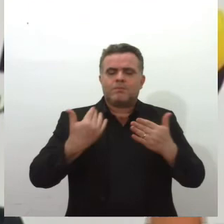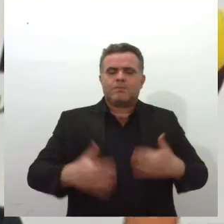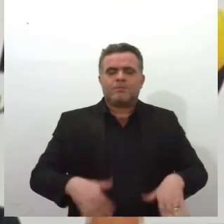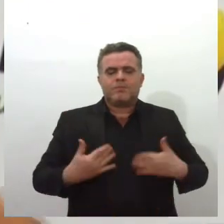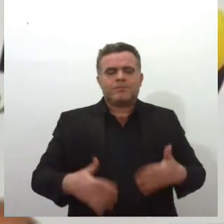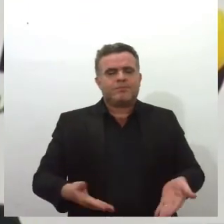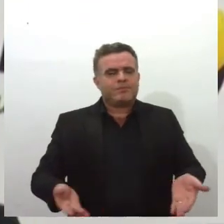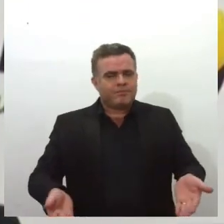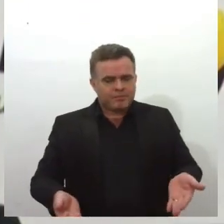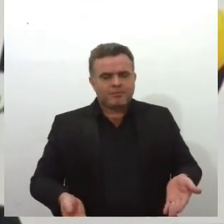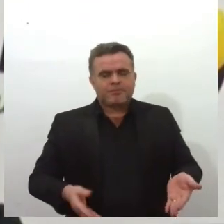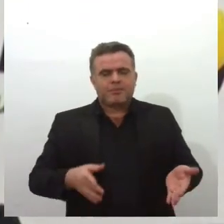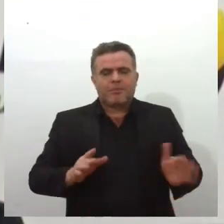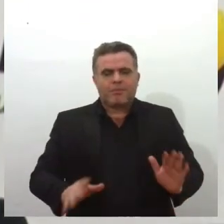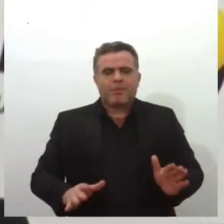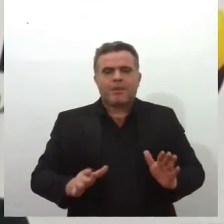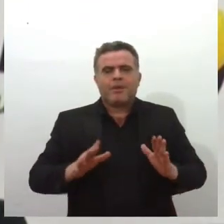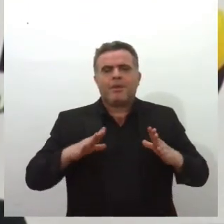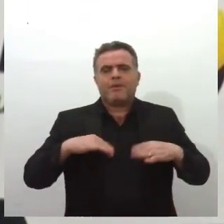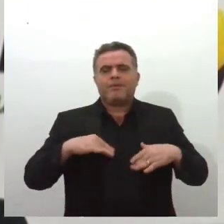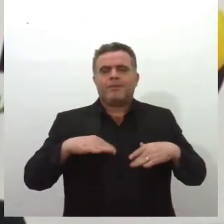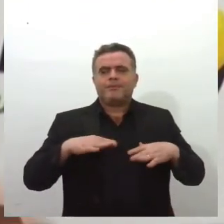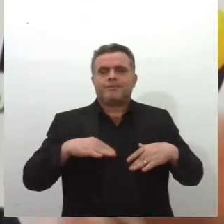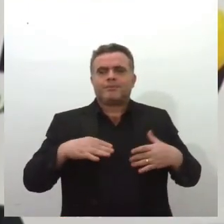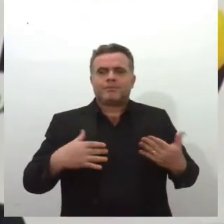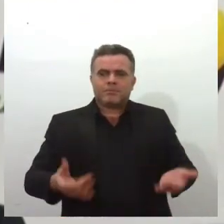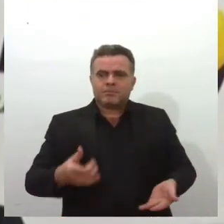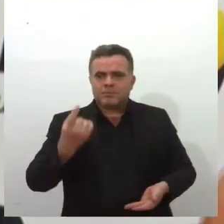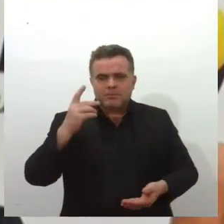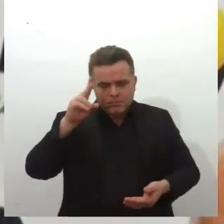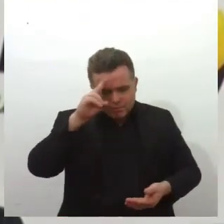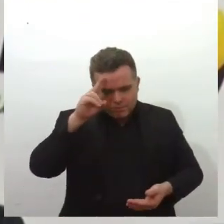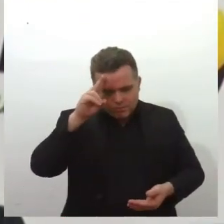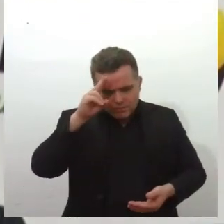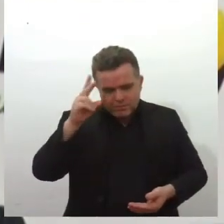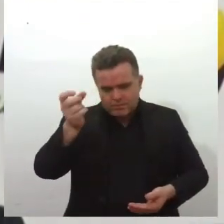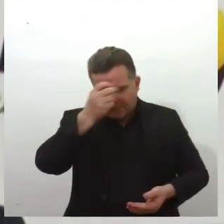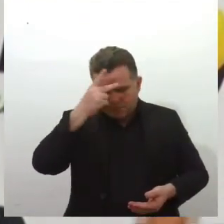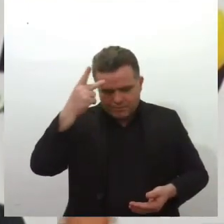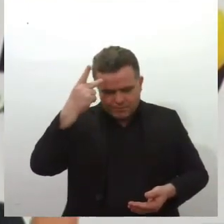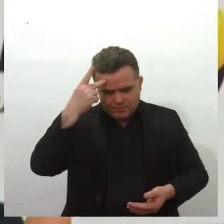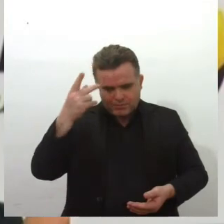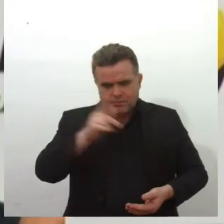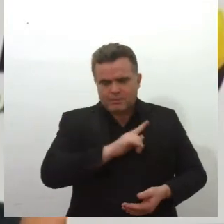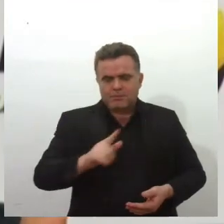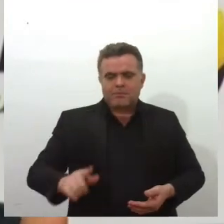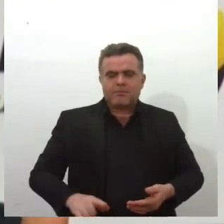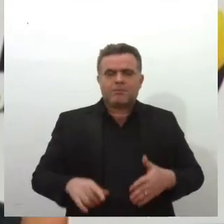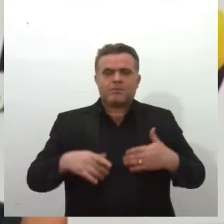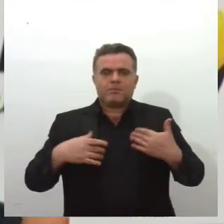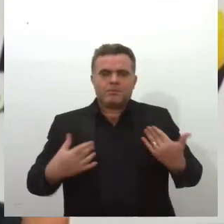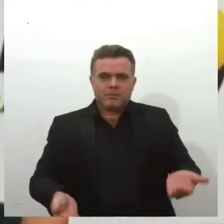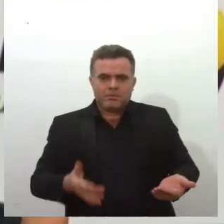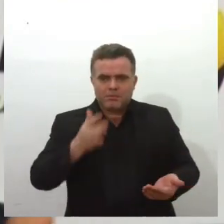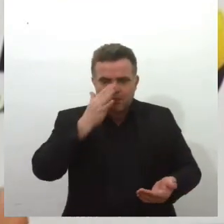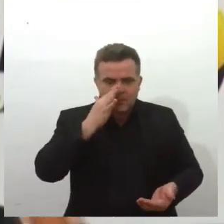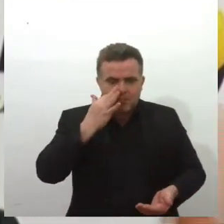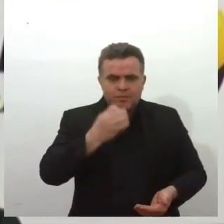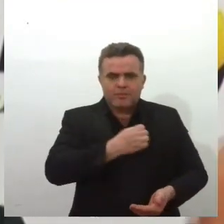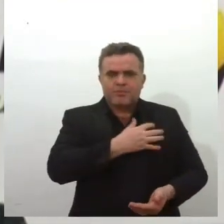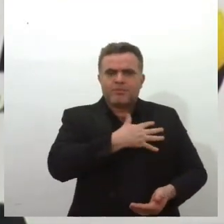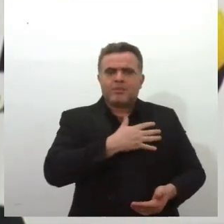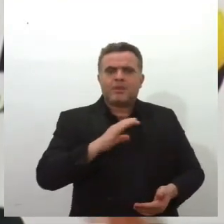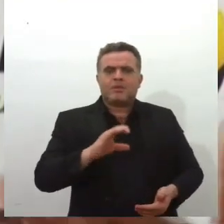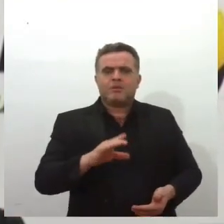facultativo decretado na véspera do feriado pela Prefeitura de Aracaju e Governo do Estado, o superintendente da